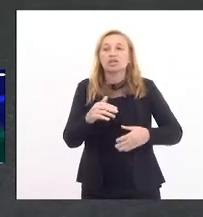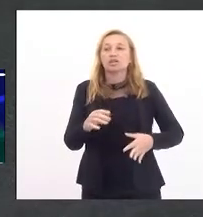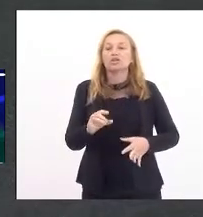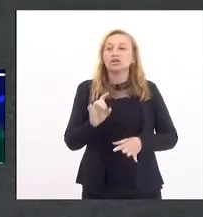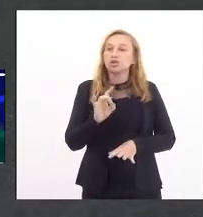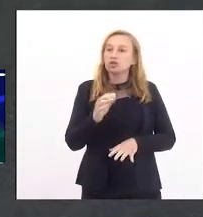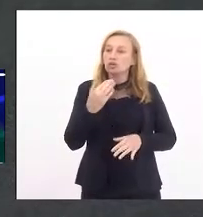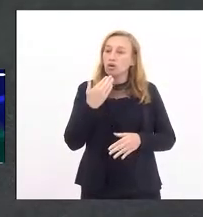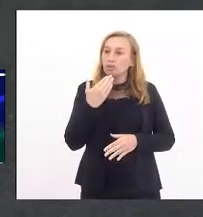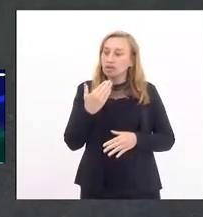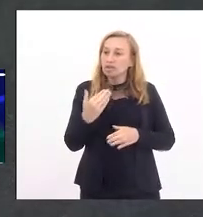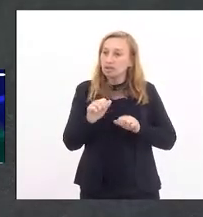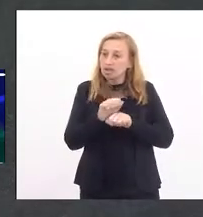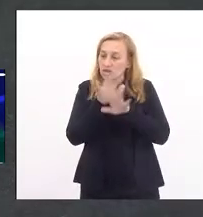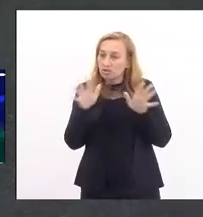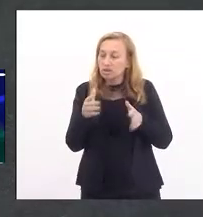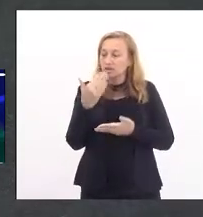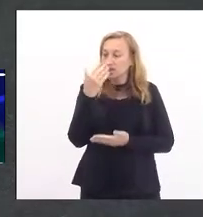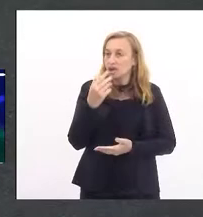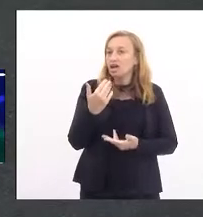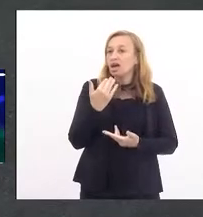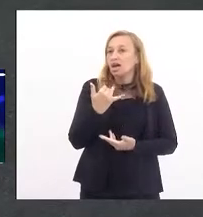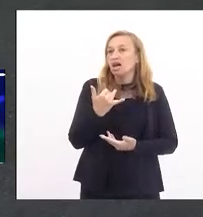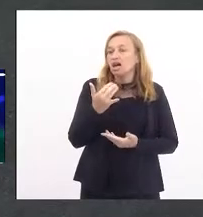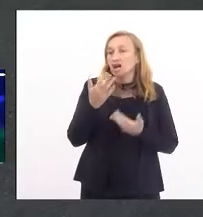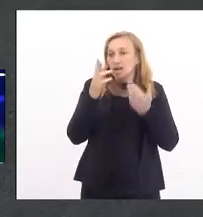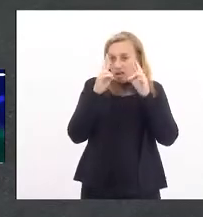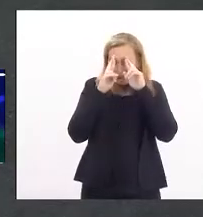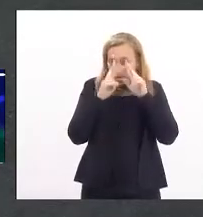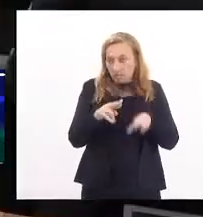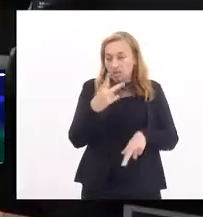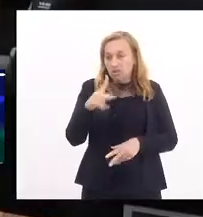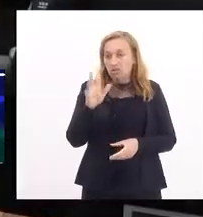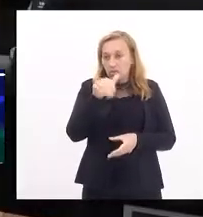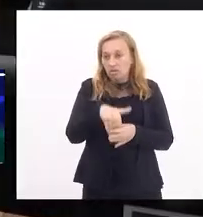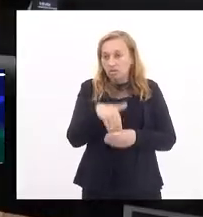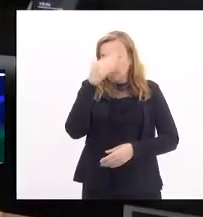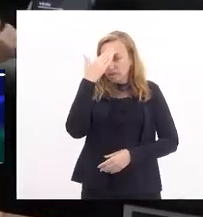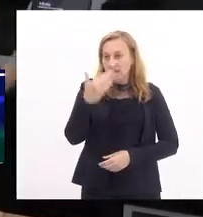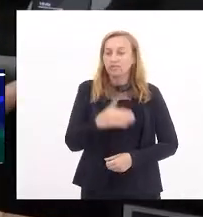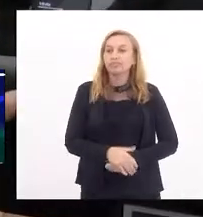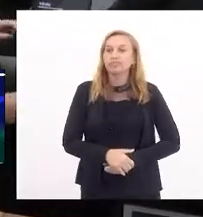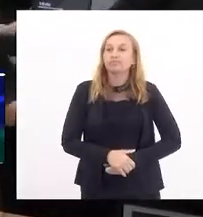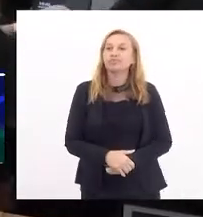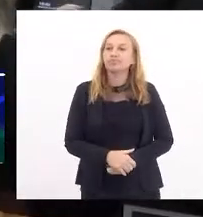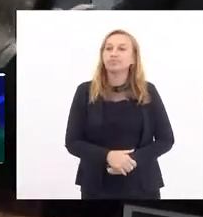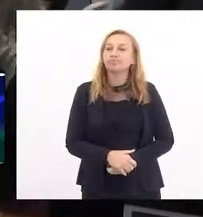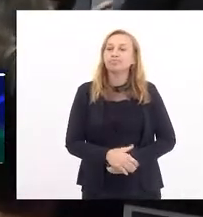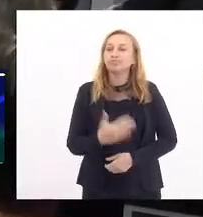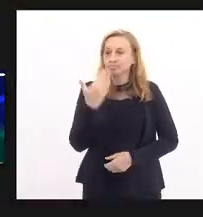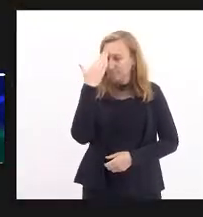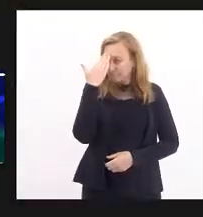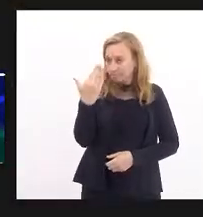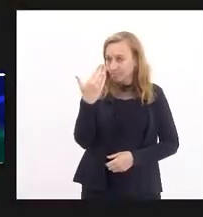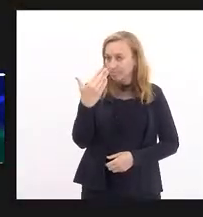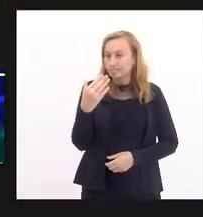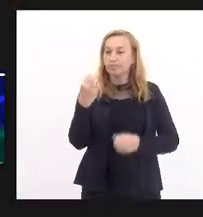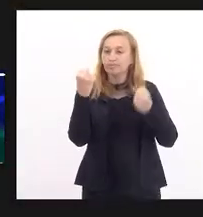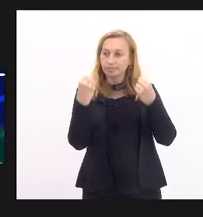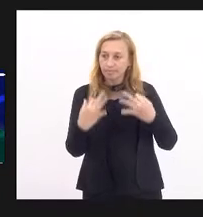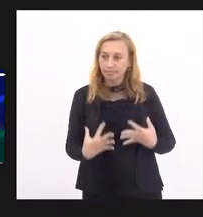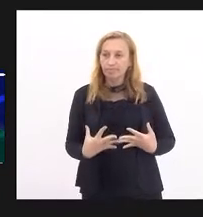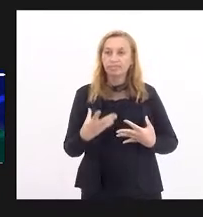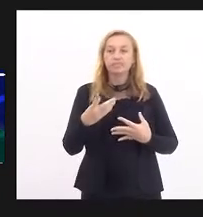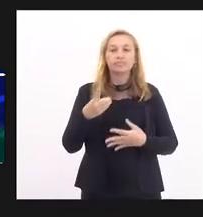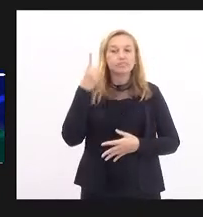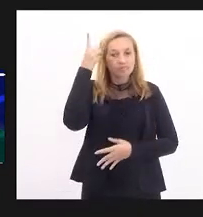acabei me esclarecer mais respeito do vaso de vossa excelência Obrigado Ok agradecer muito conhecimento